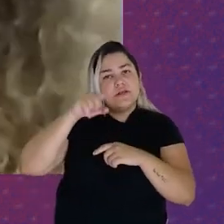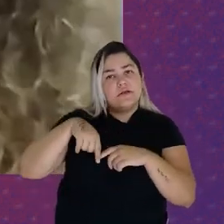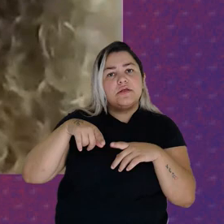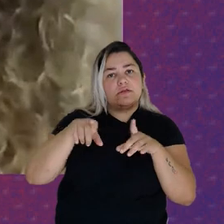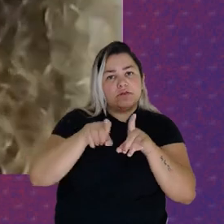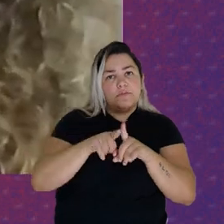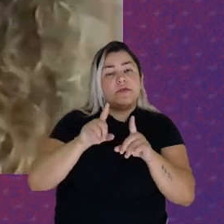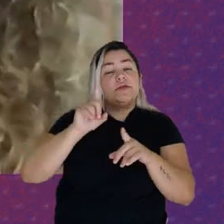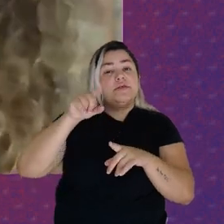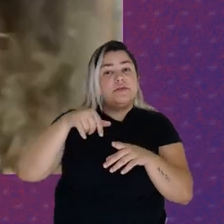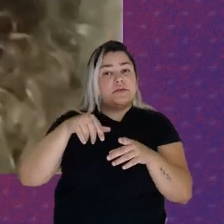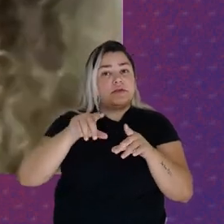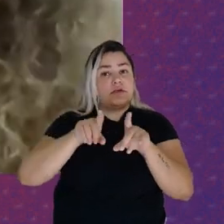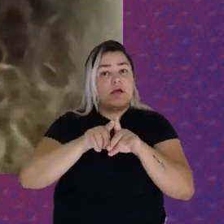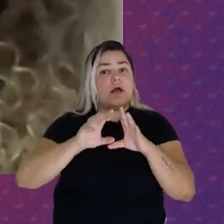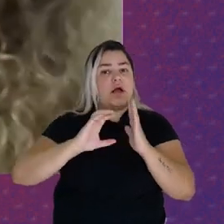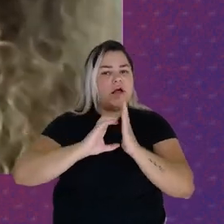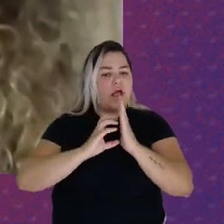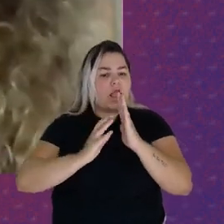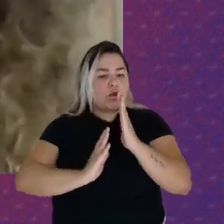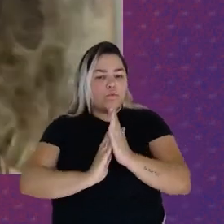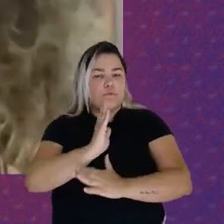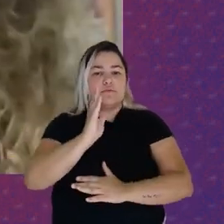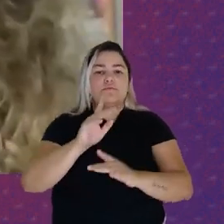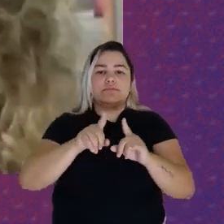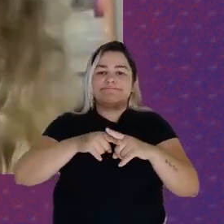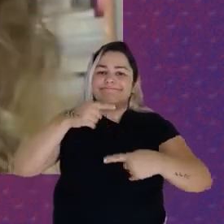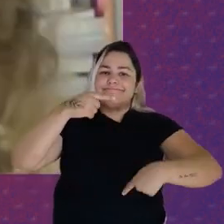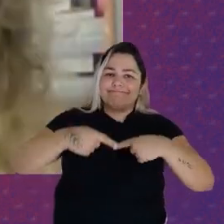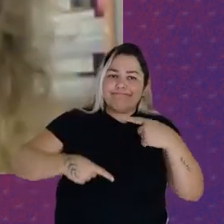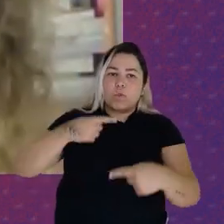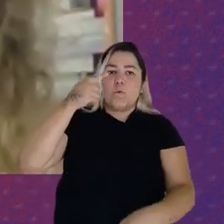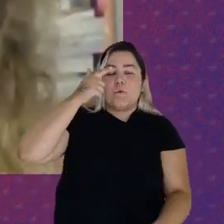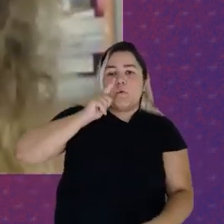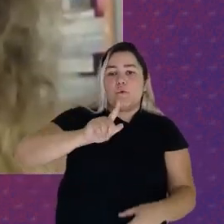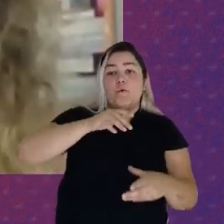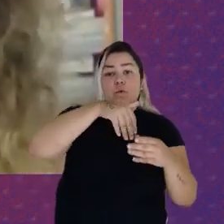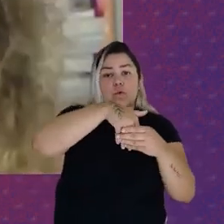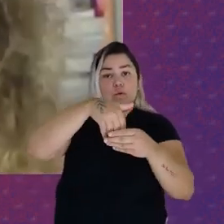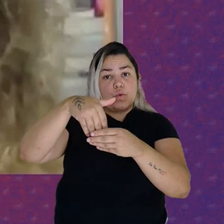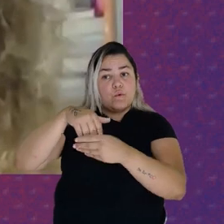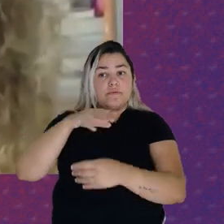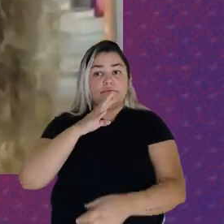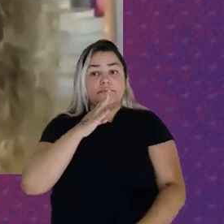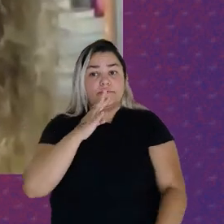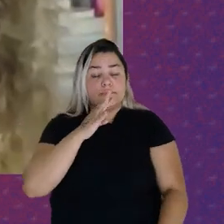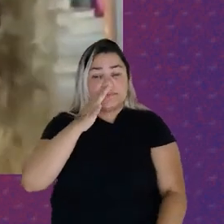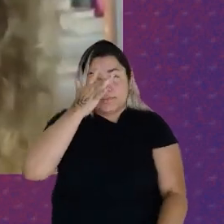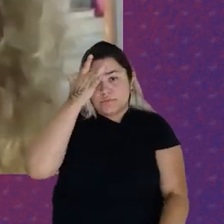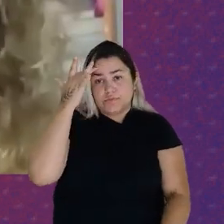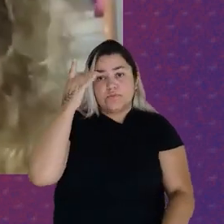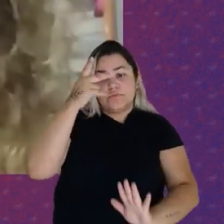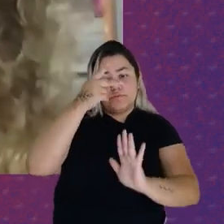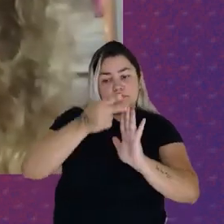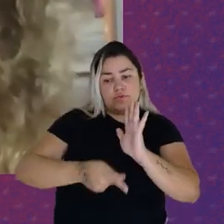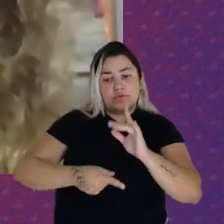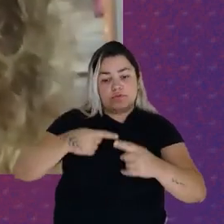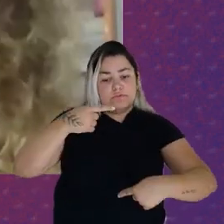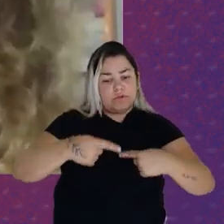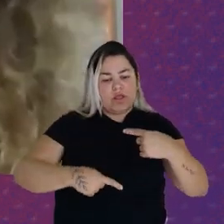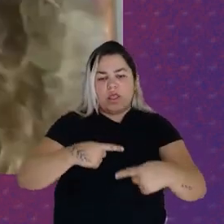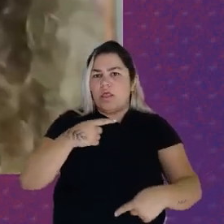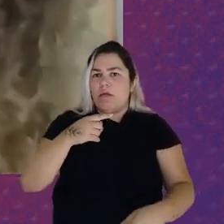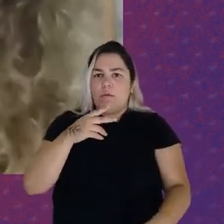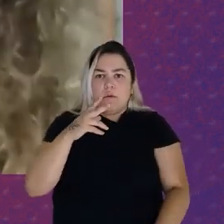ser candidata. Era disputar esse espaço, conseguir alcançar os votos, convencer as pessoas do meu projeto político. Mas eu não imaginava